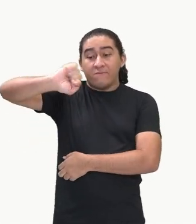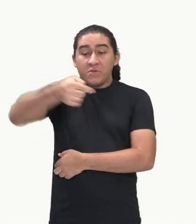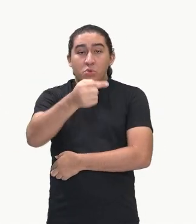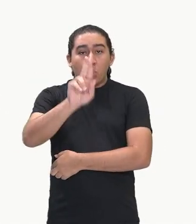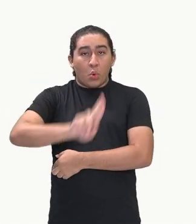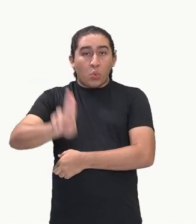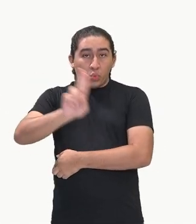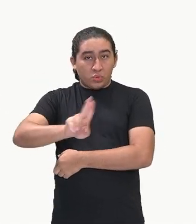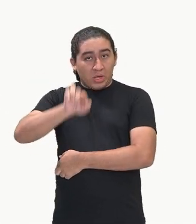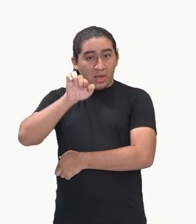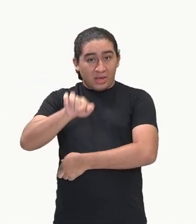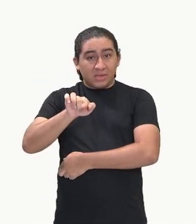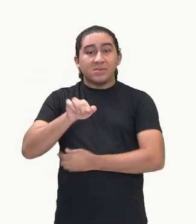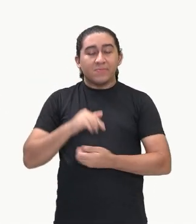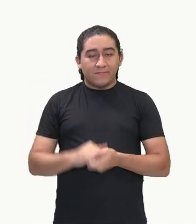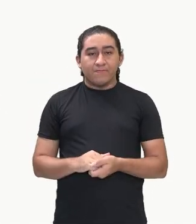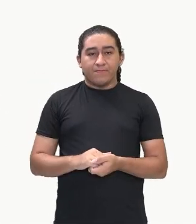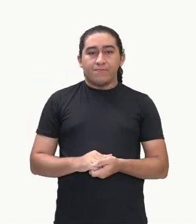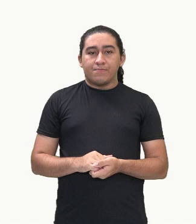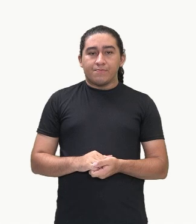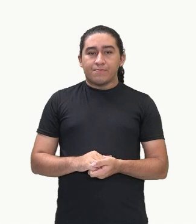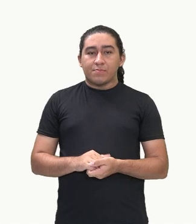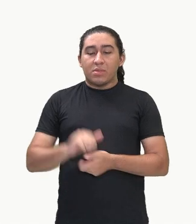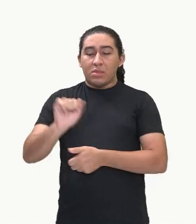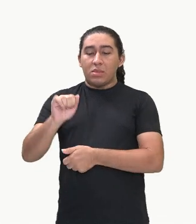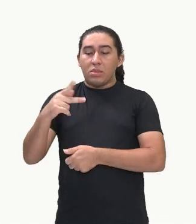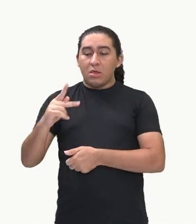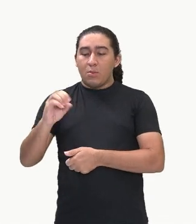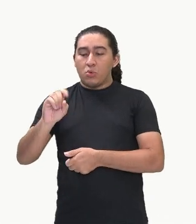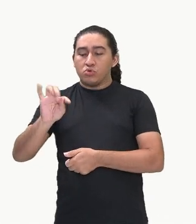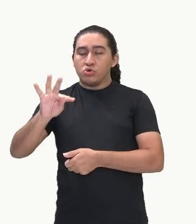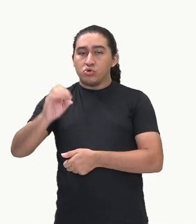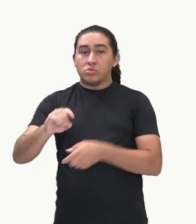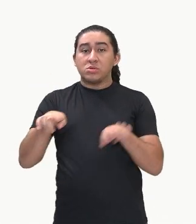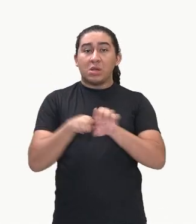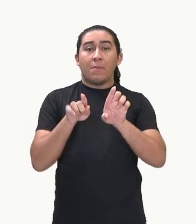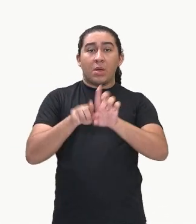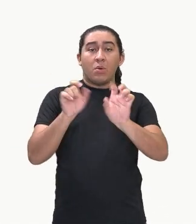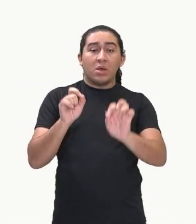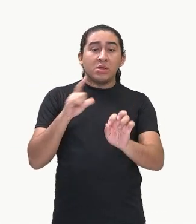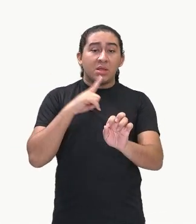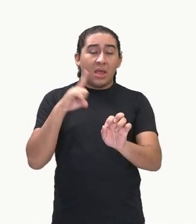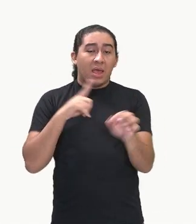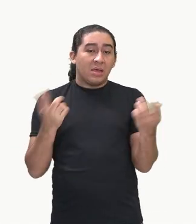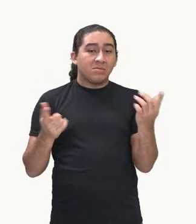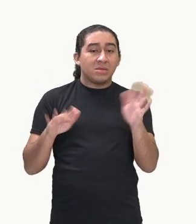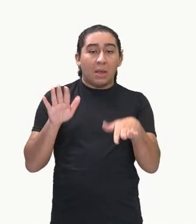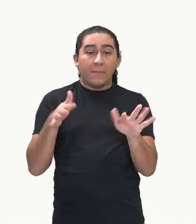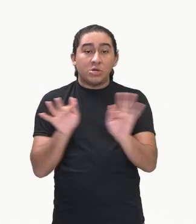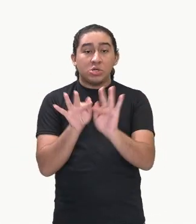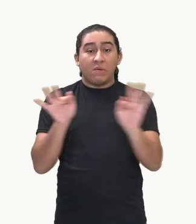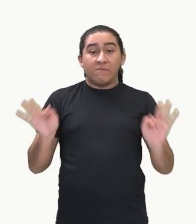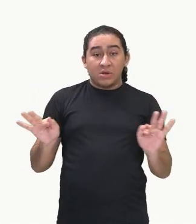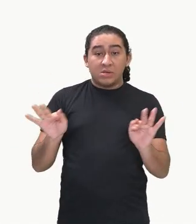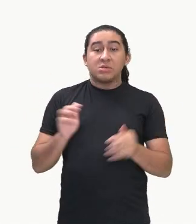vírgula esse aposto. O aposto, ele também vem intercalado.